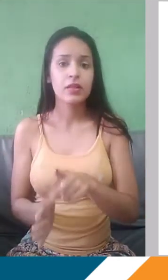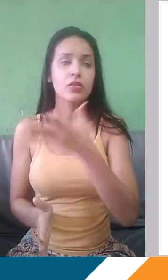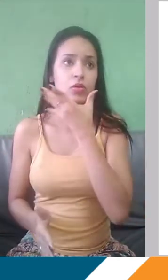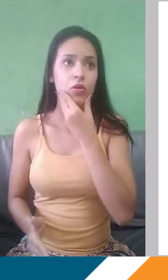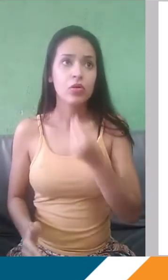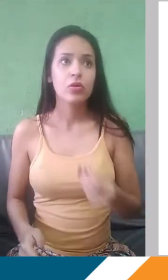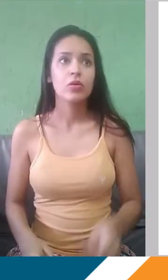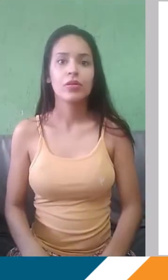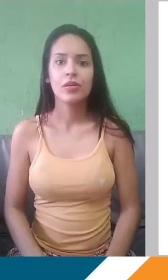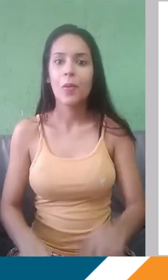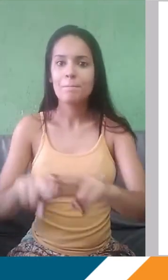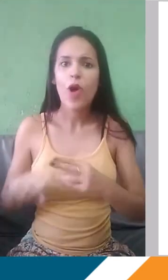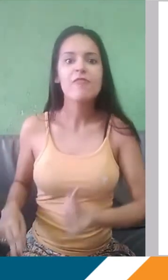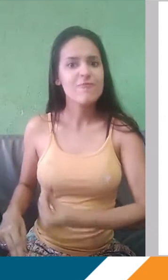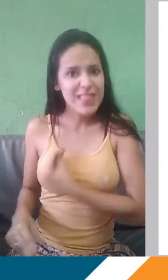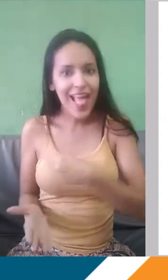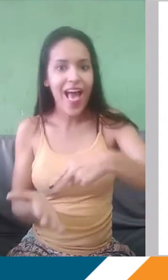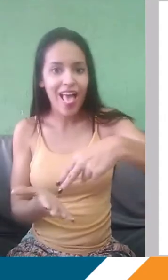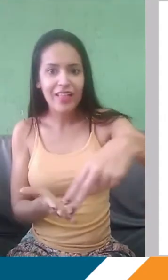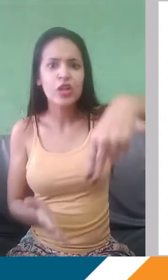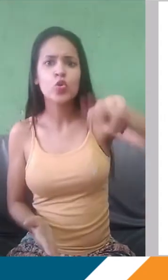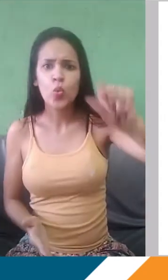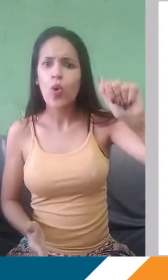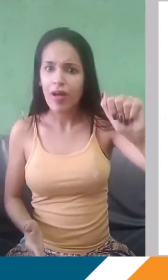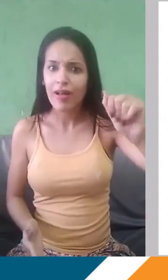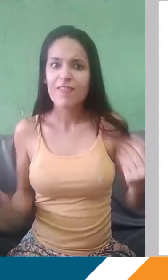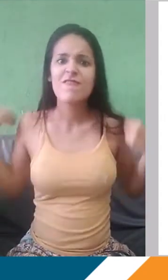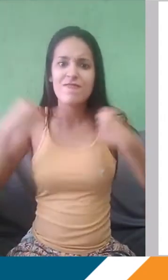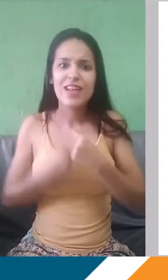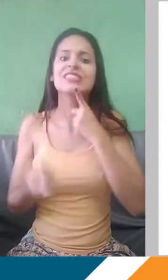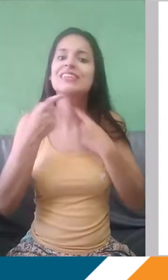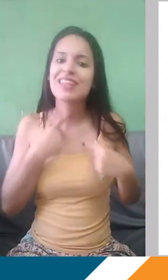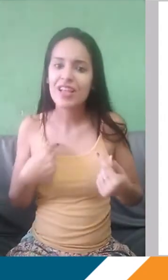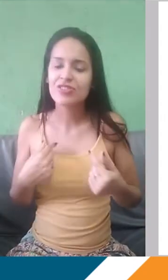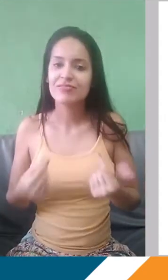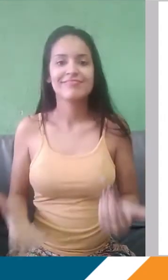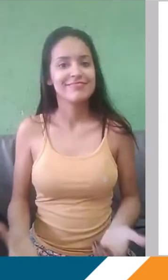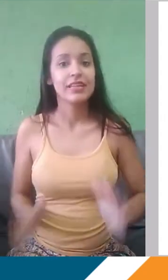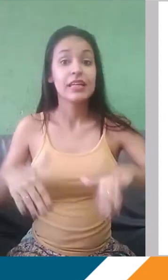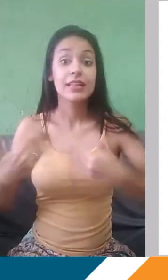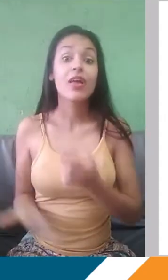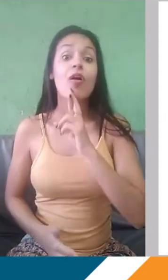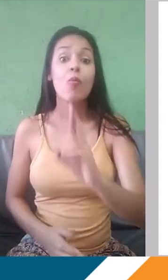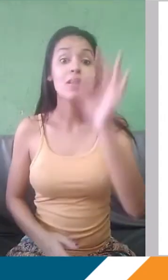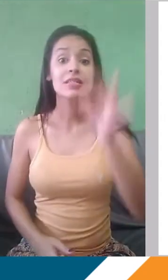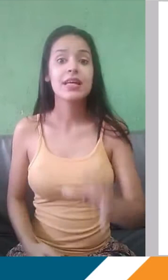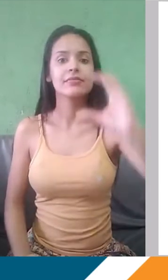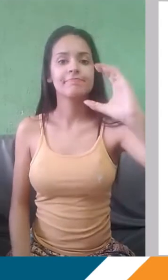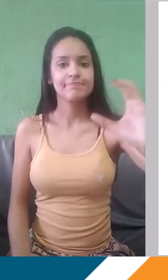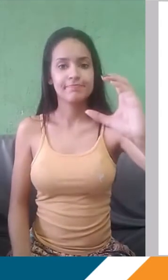vida anda nua e se veste como desejo. Assim, a opção correta é a letra